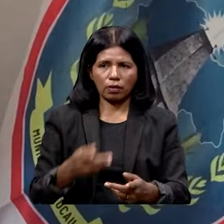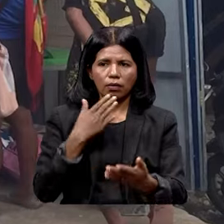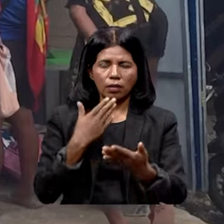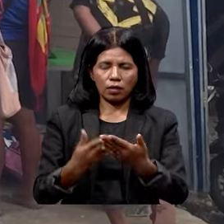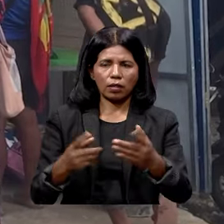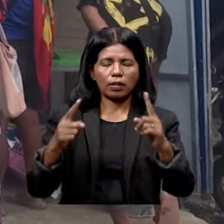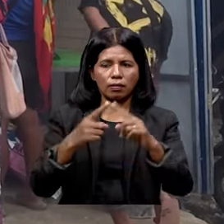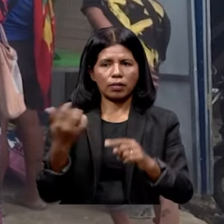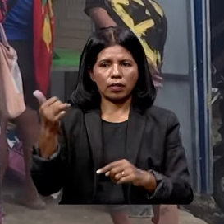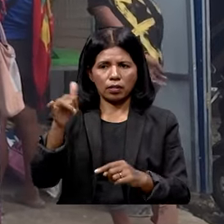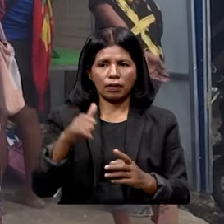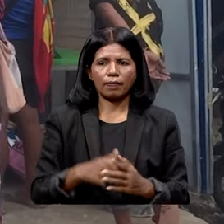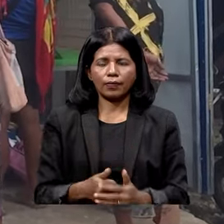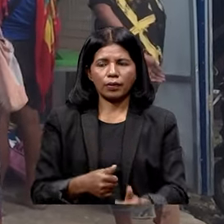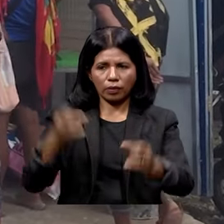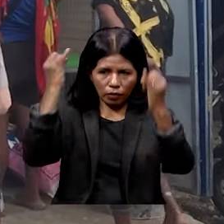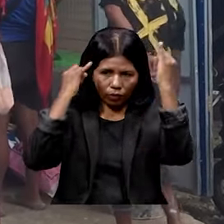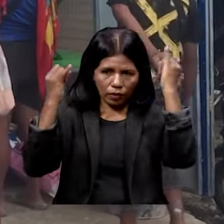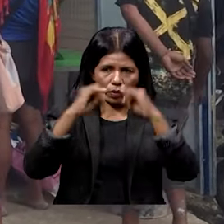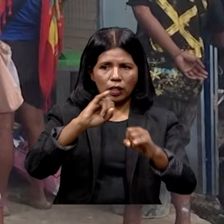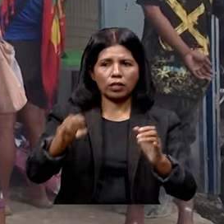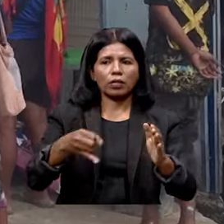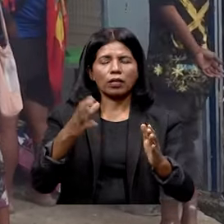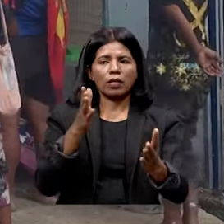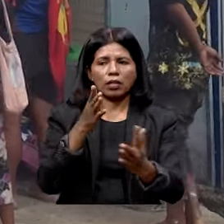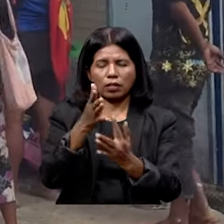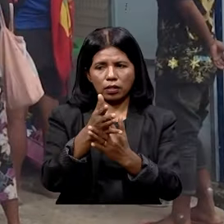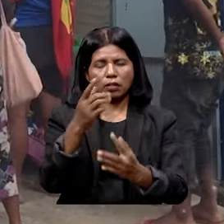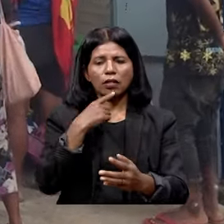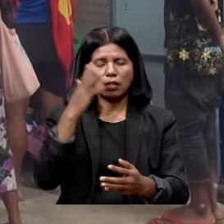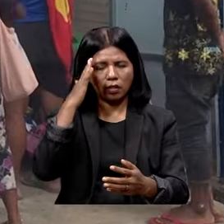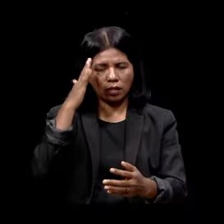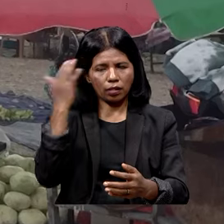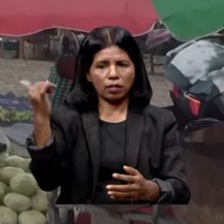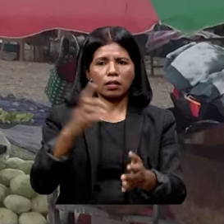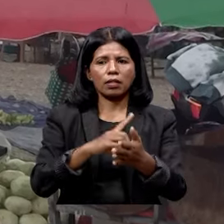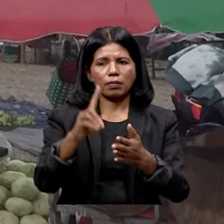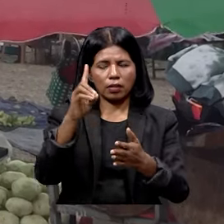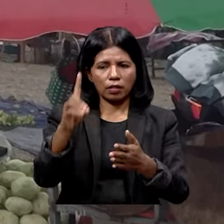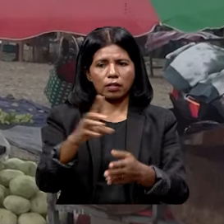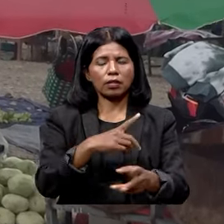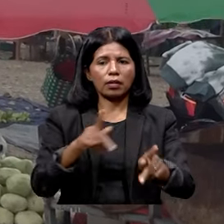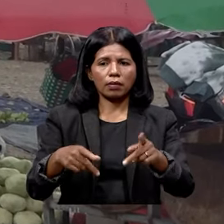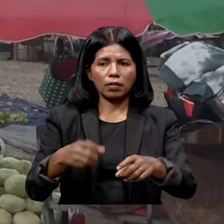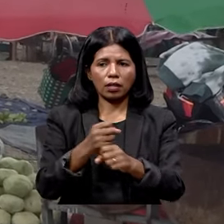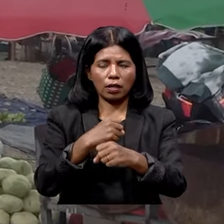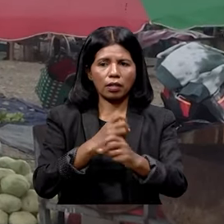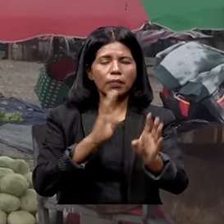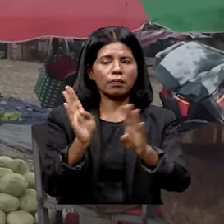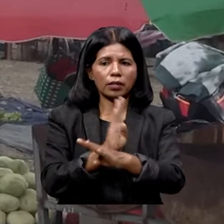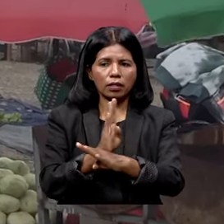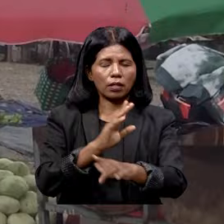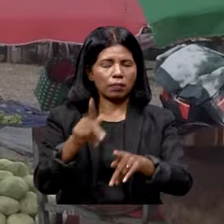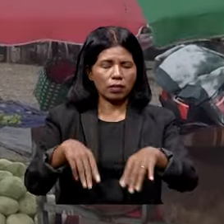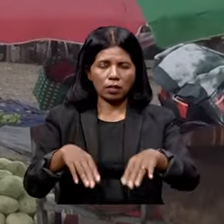universo. Tuir informasaun nebel jurnalista sesu ia terenu nota kata durante semana ida ona vendedores halau negosio mai be